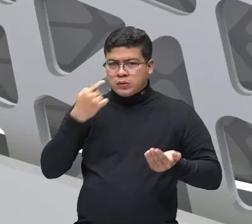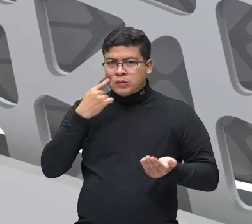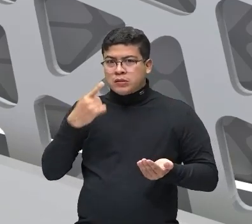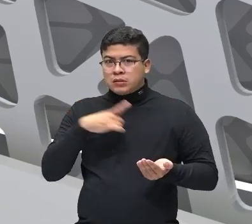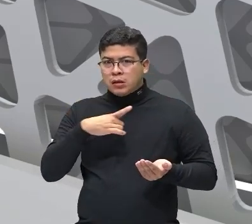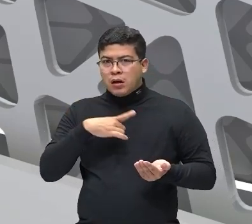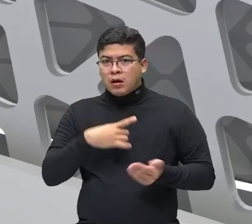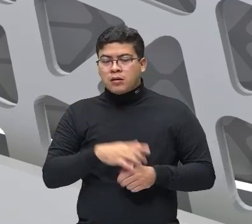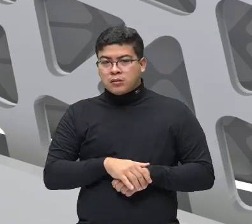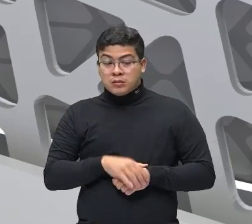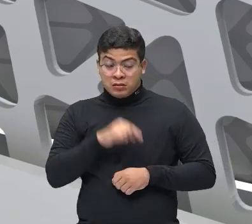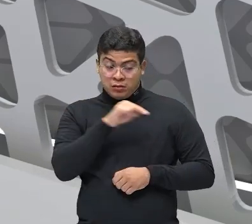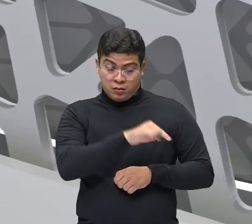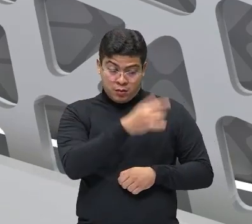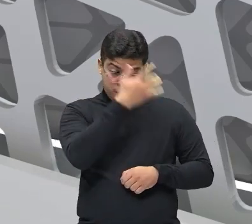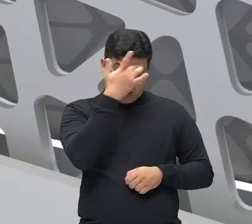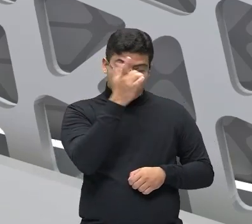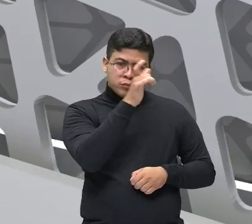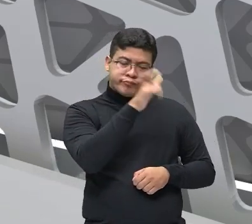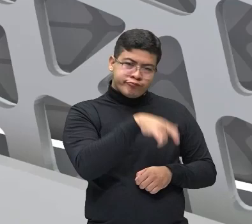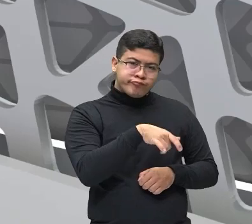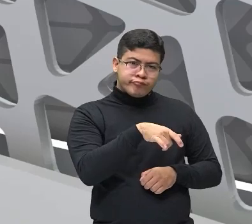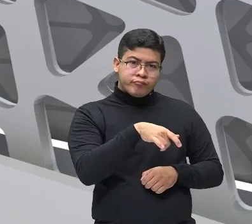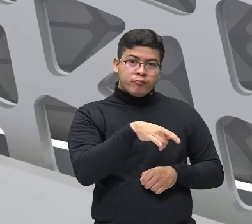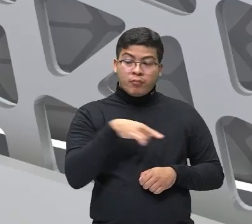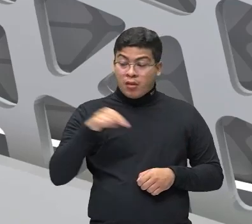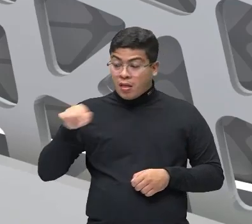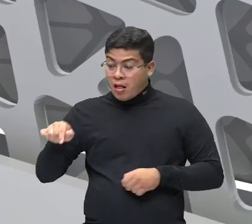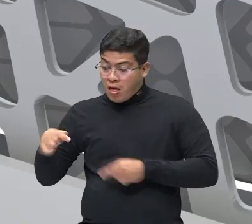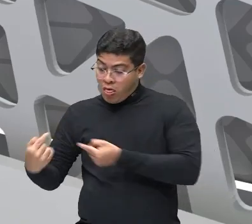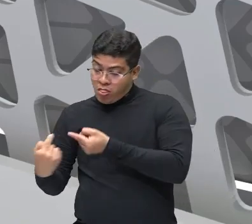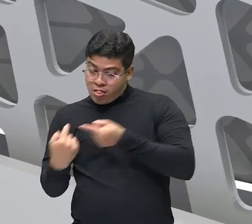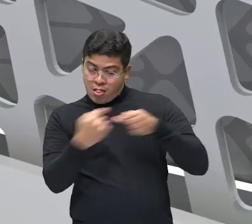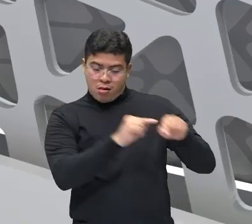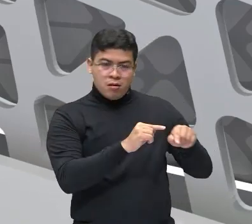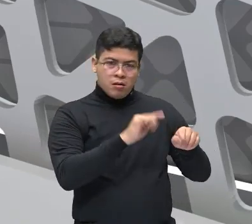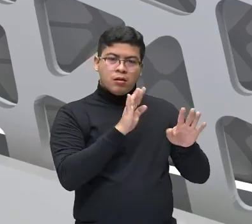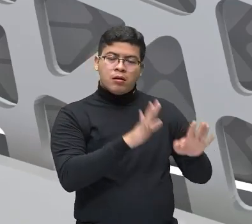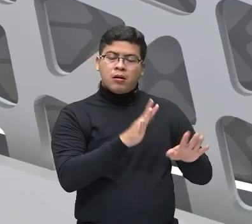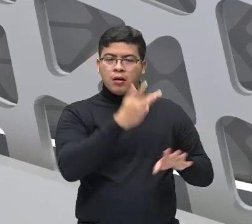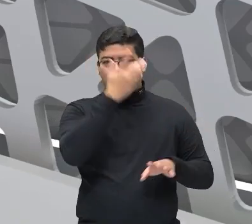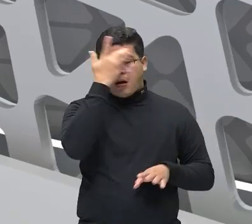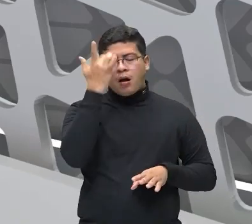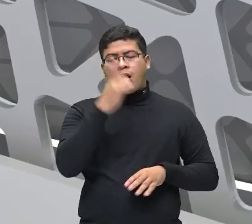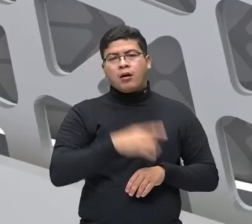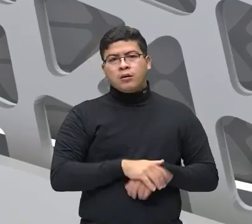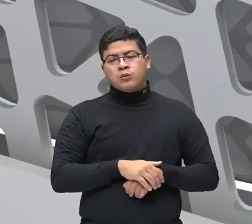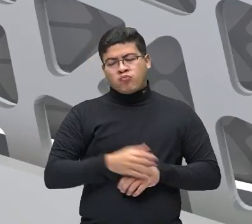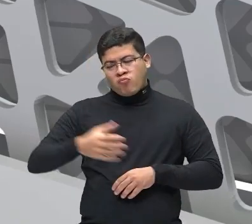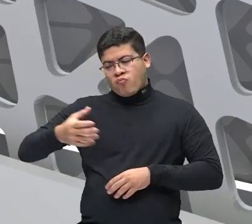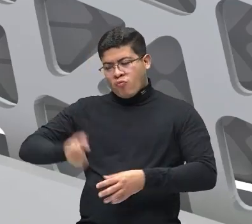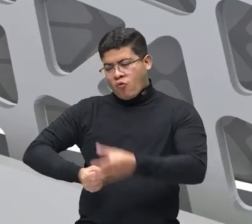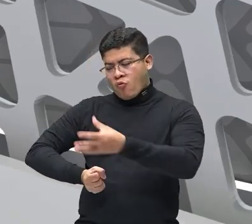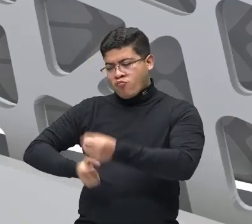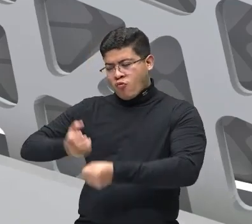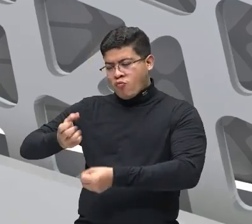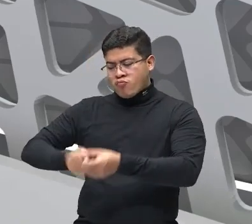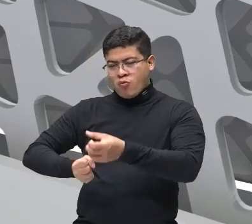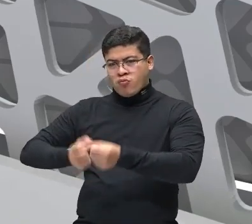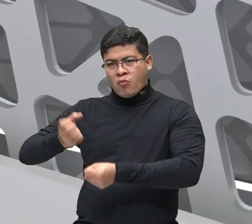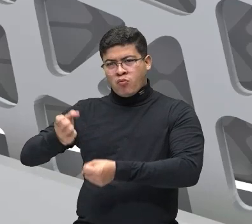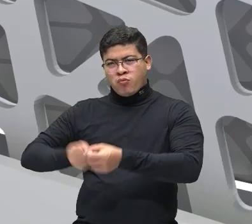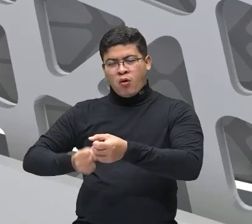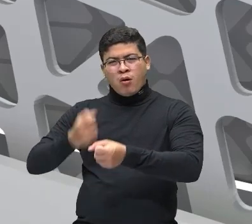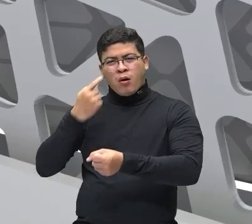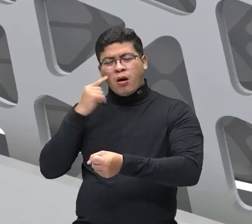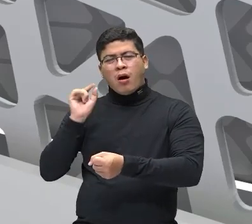sido contaminada pela teta da vaca, né? As mulheres ali no momento da ordenha, ela precisava, né, pegar no